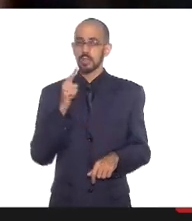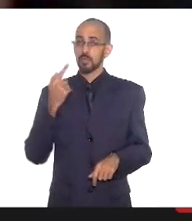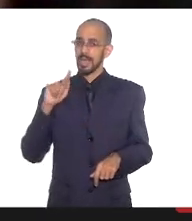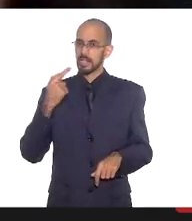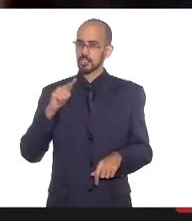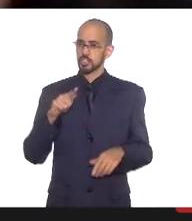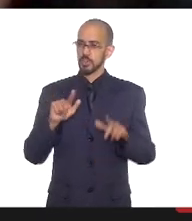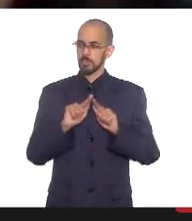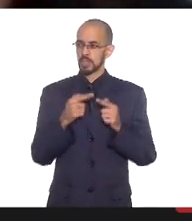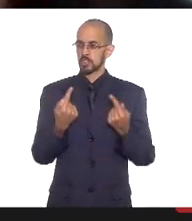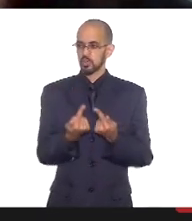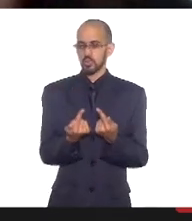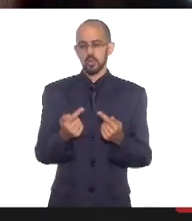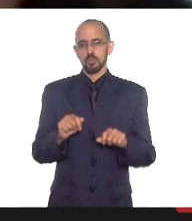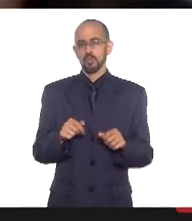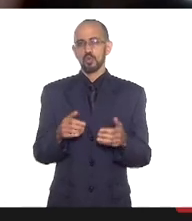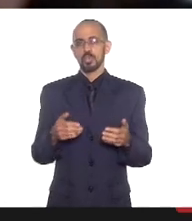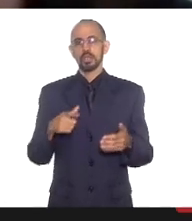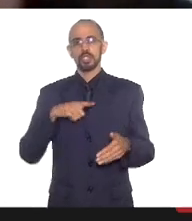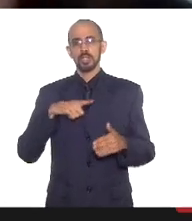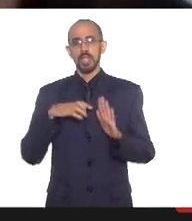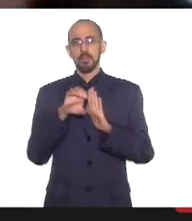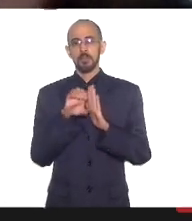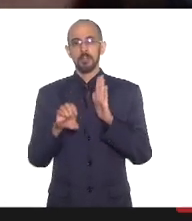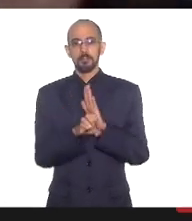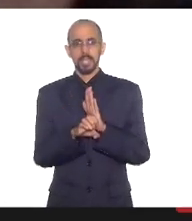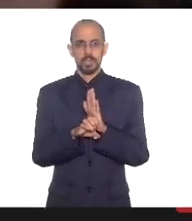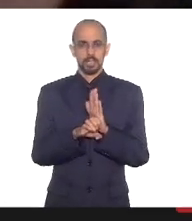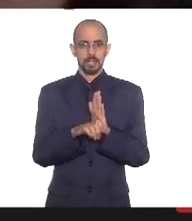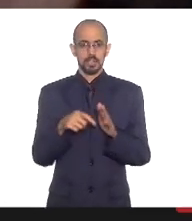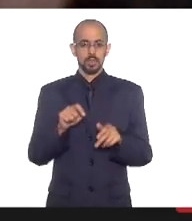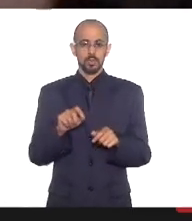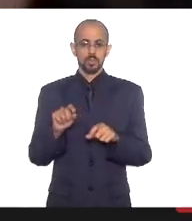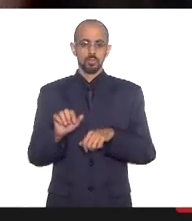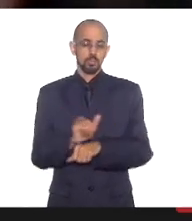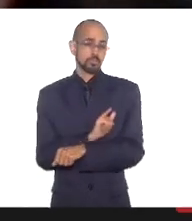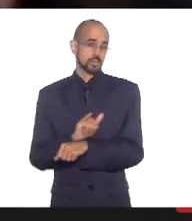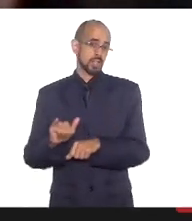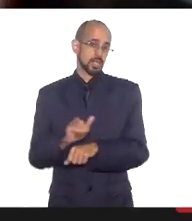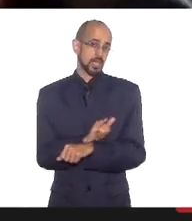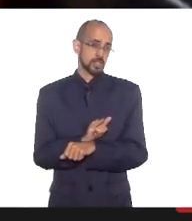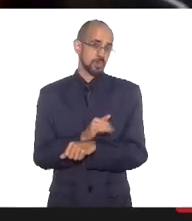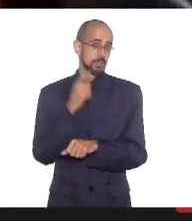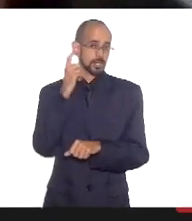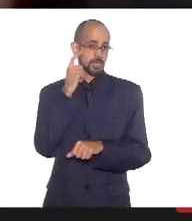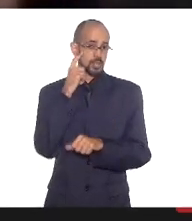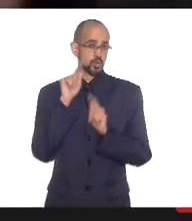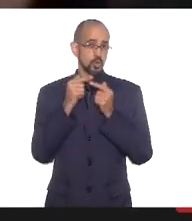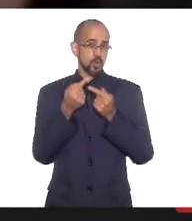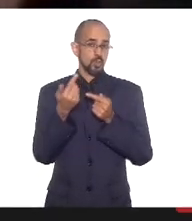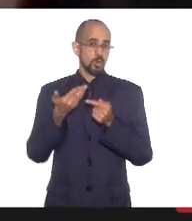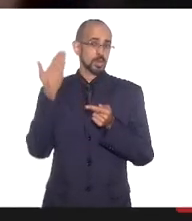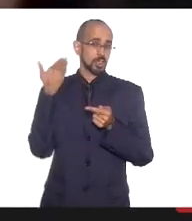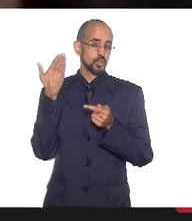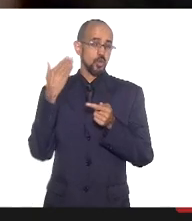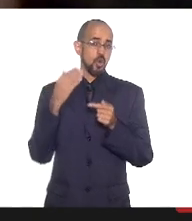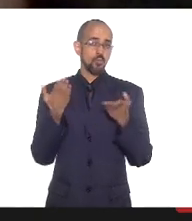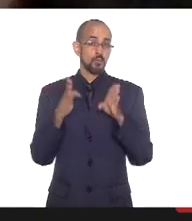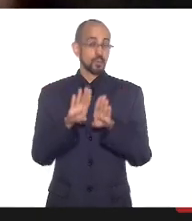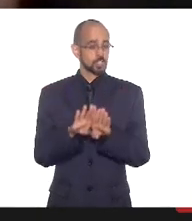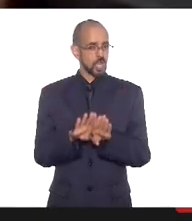então tá vendo uma Emenda e a gente tá com a falsa ideia de que o grupo anterior foi vacinado e não foi e a gente não fecha nem